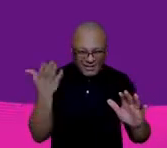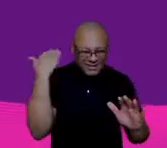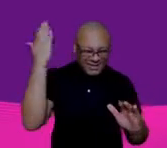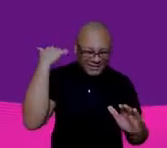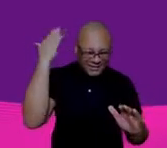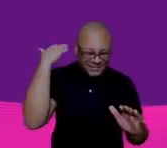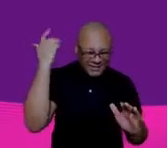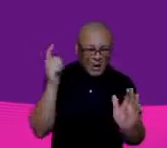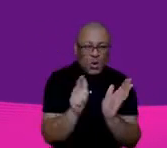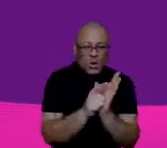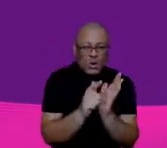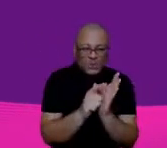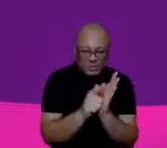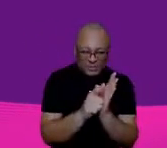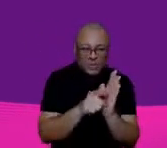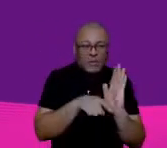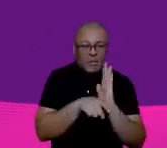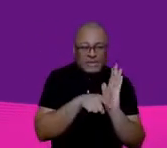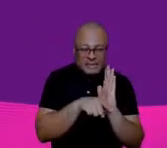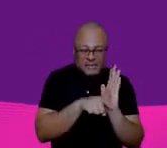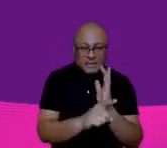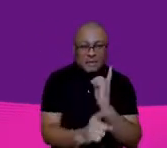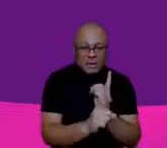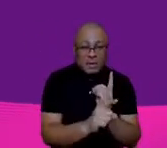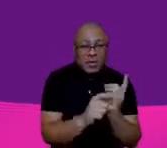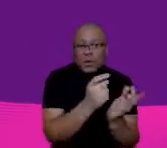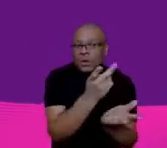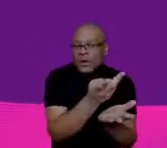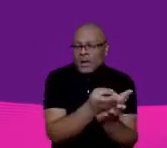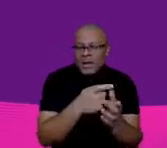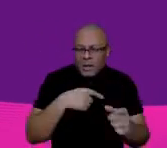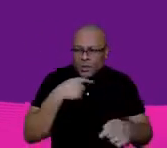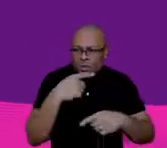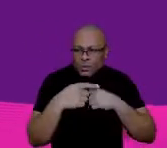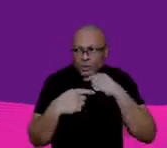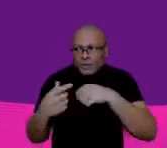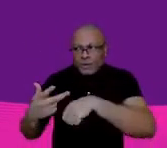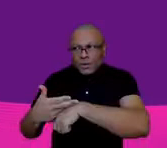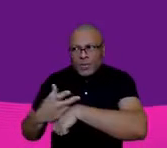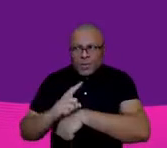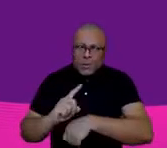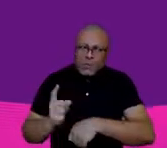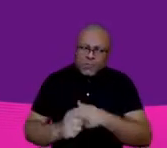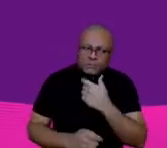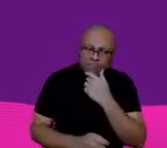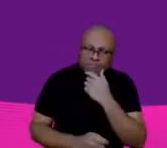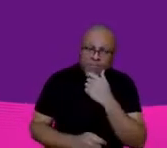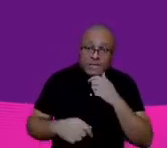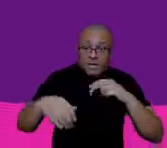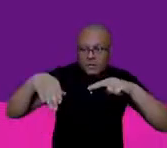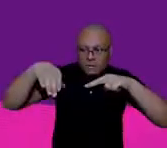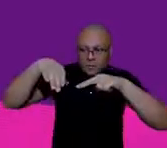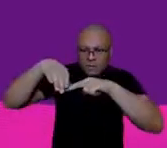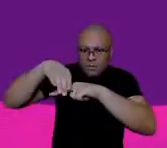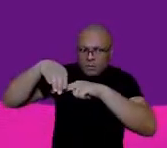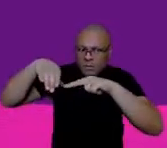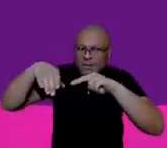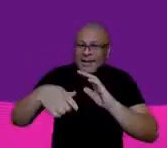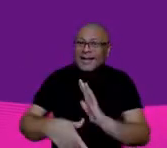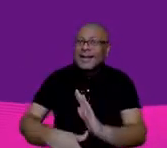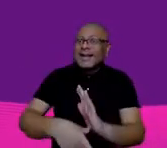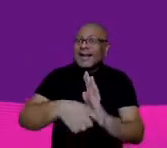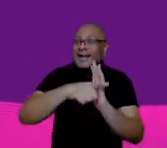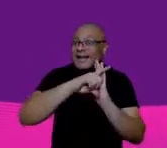dizer, será que naquele paciente que eu estou na dúvida se opera ou não, será que se eu fizer uma ressonância funcional antes, consegue me ajudar?